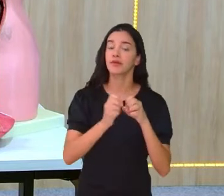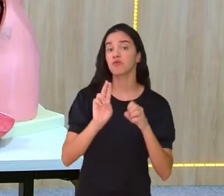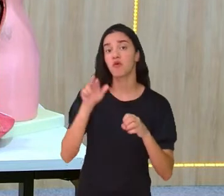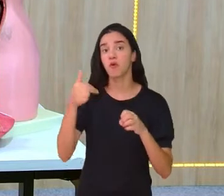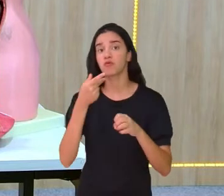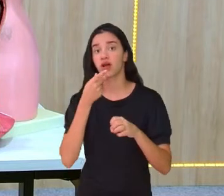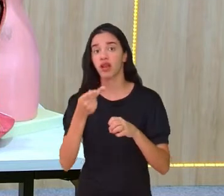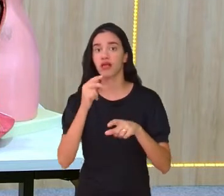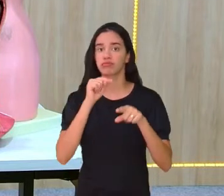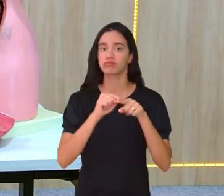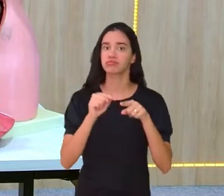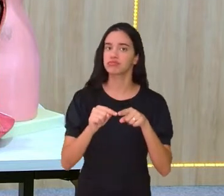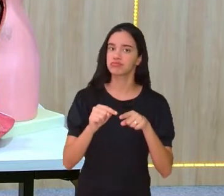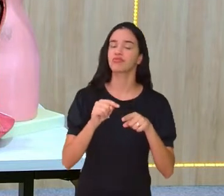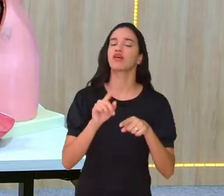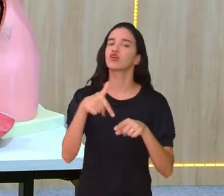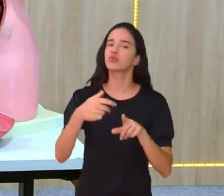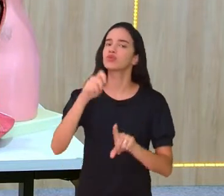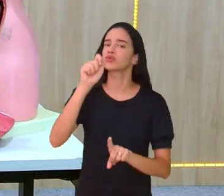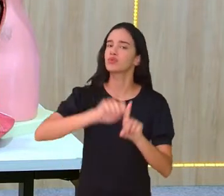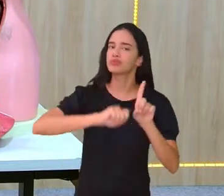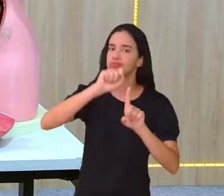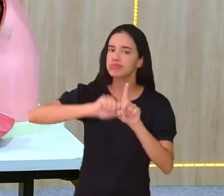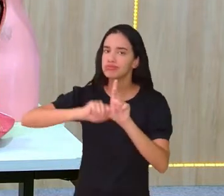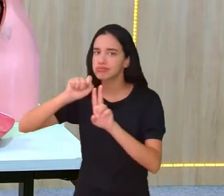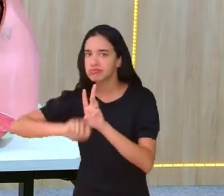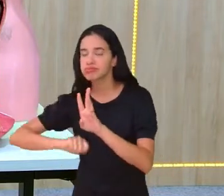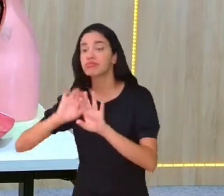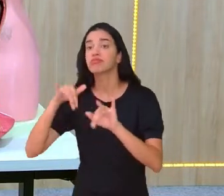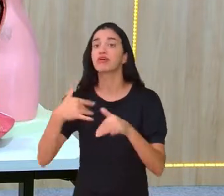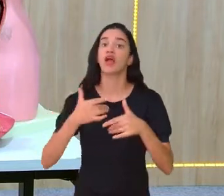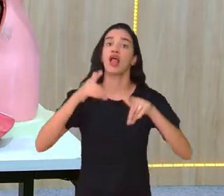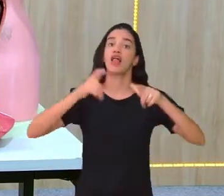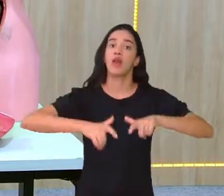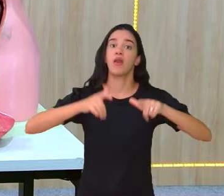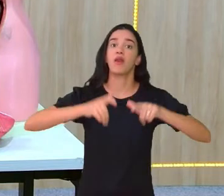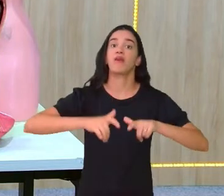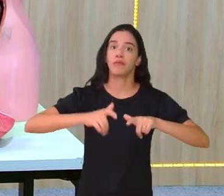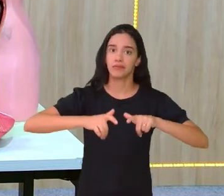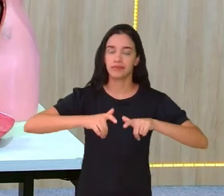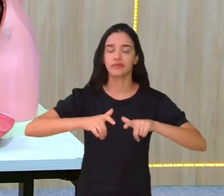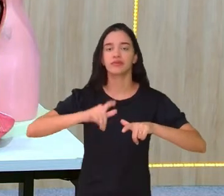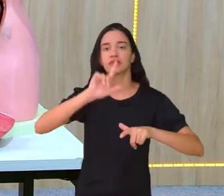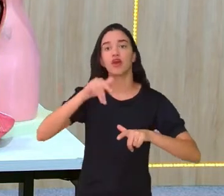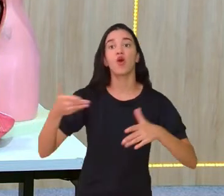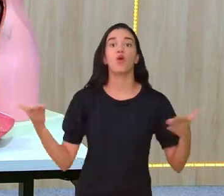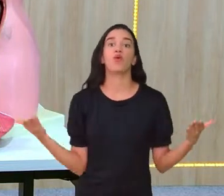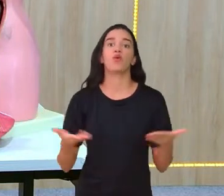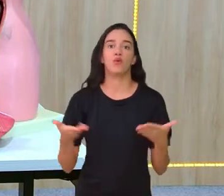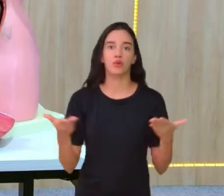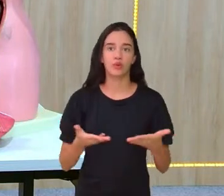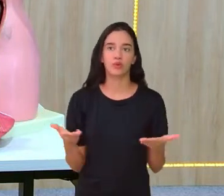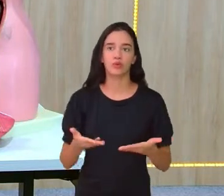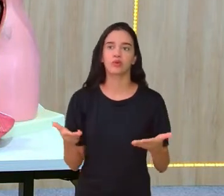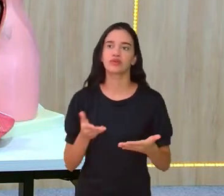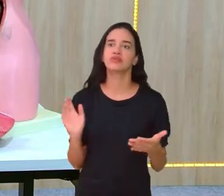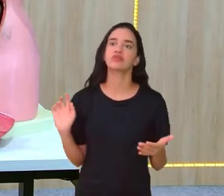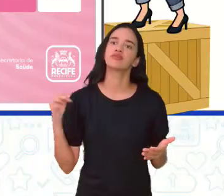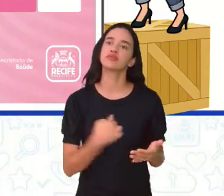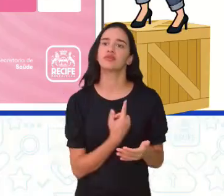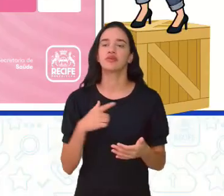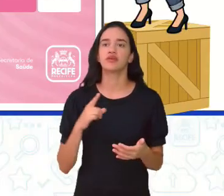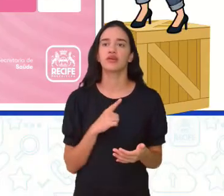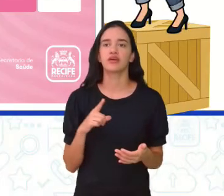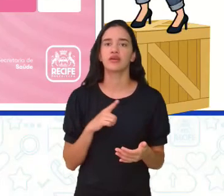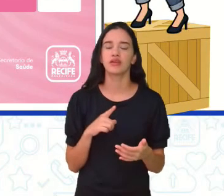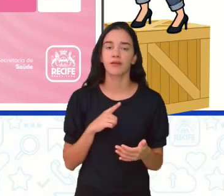dia do mês, esse mamógrafo, ele se encontra em um determinado lugar. E hoje, nós temos aqui,